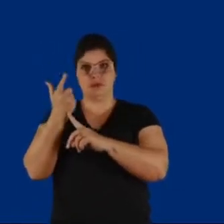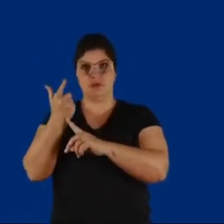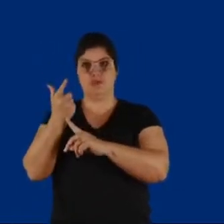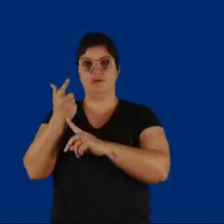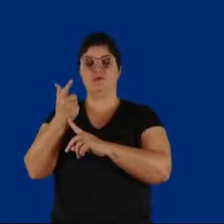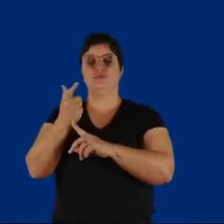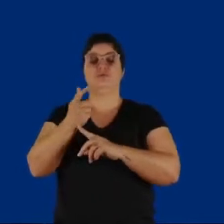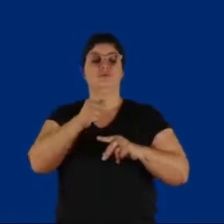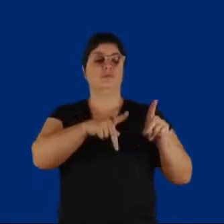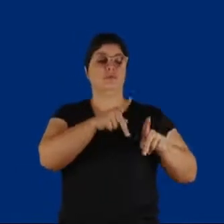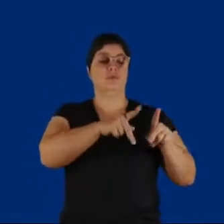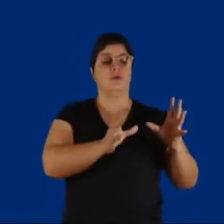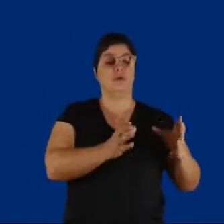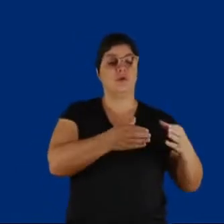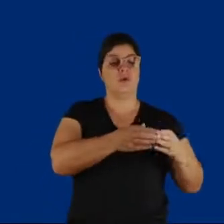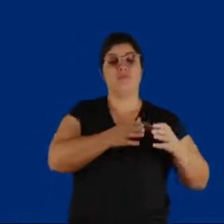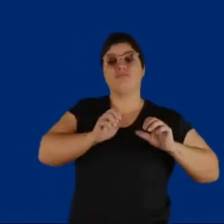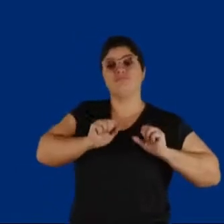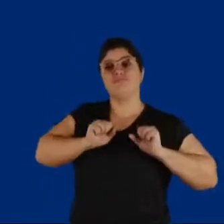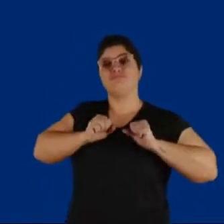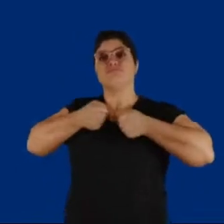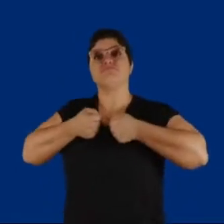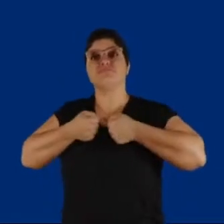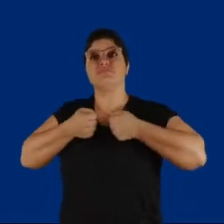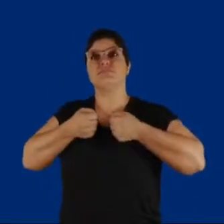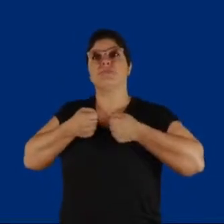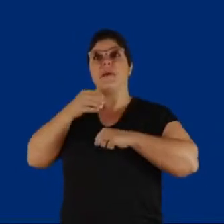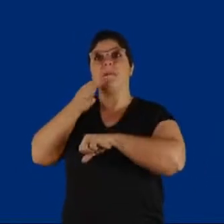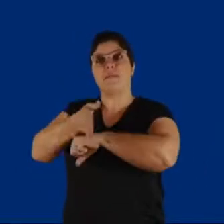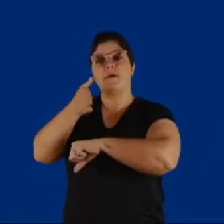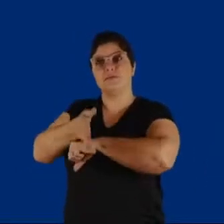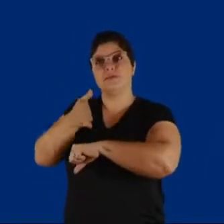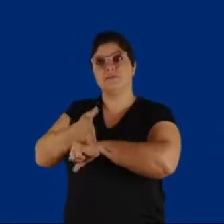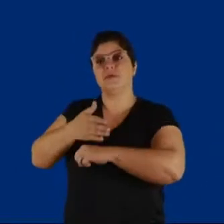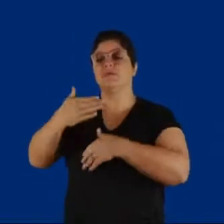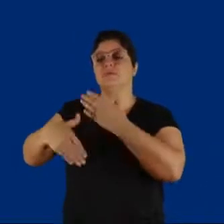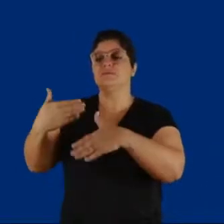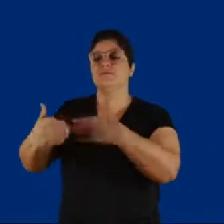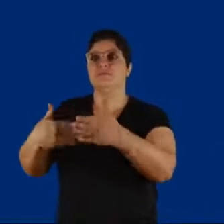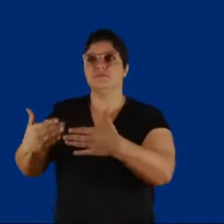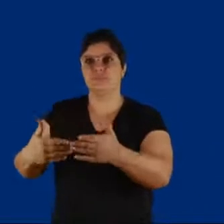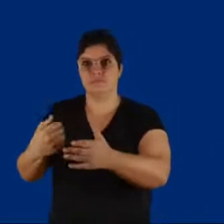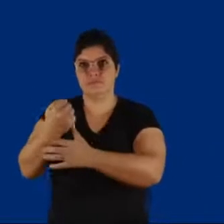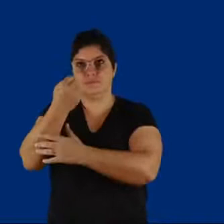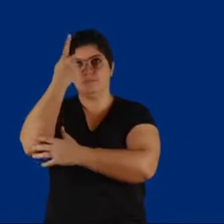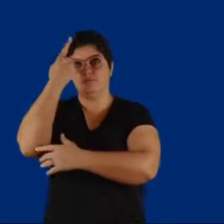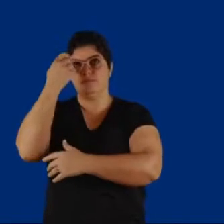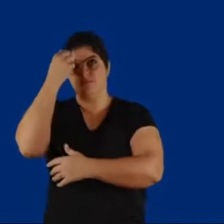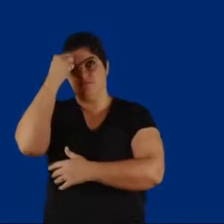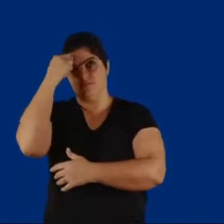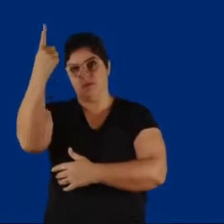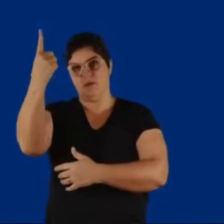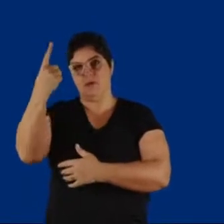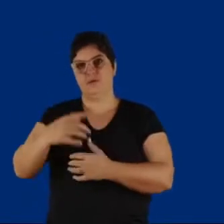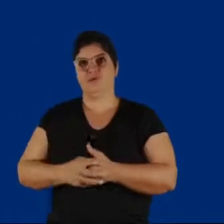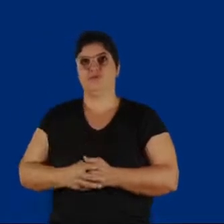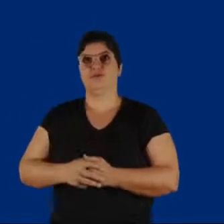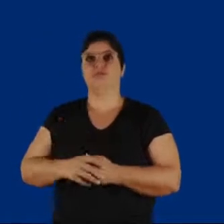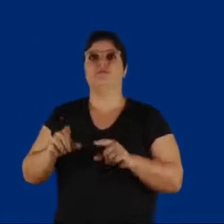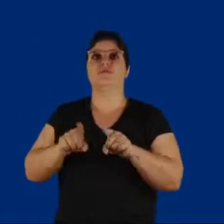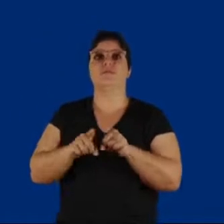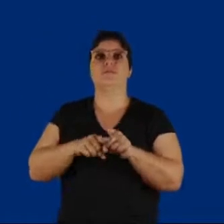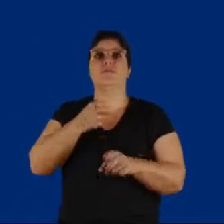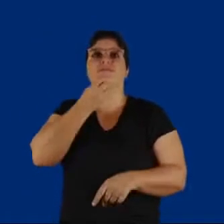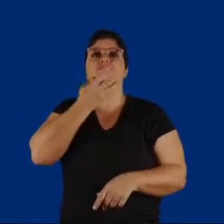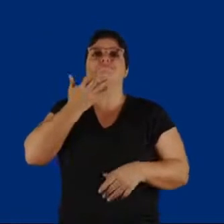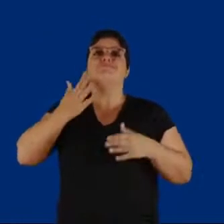no interesse do processo criativo e bem-estar, de vários